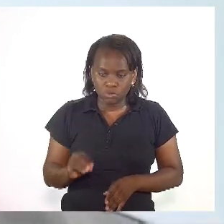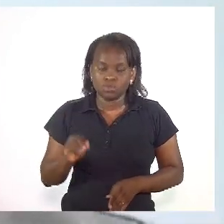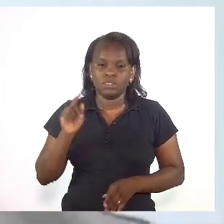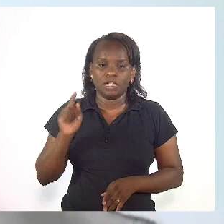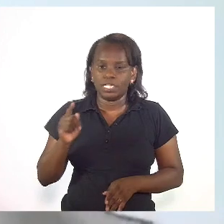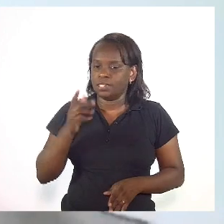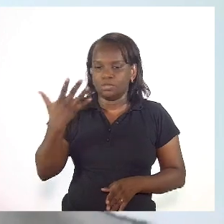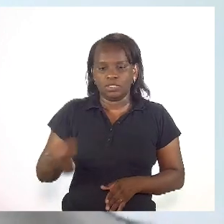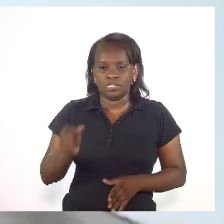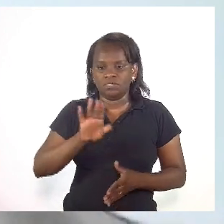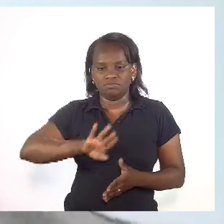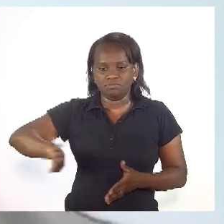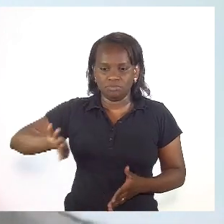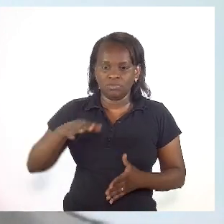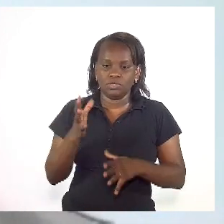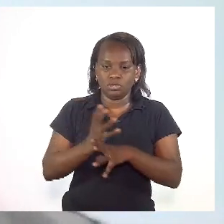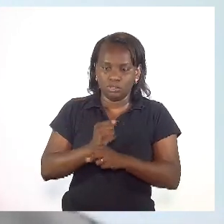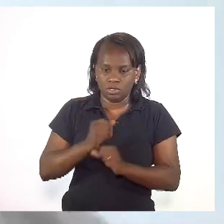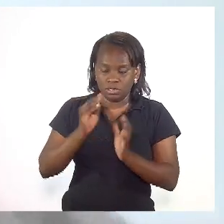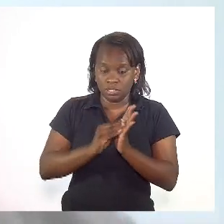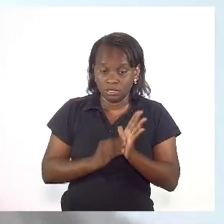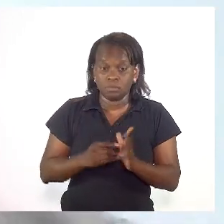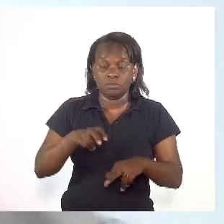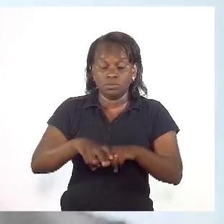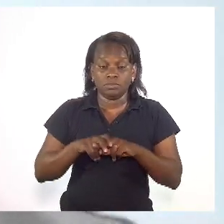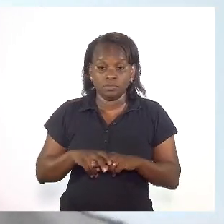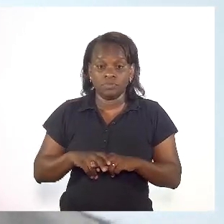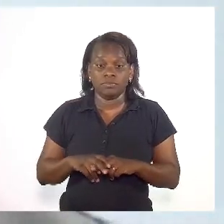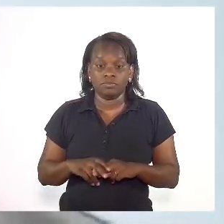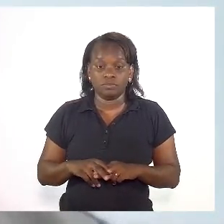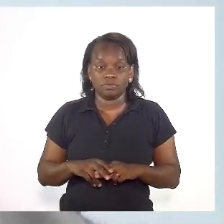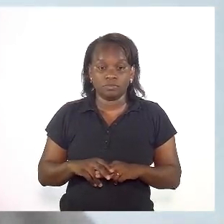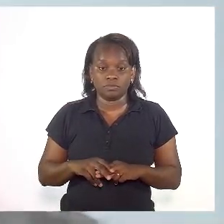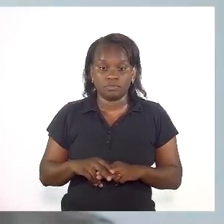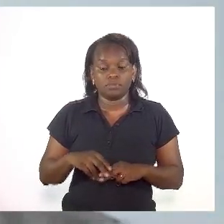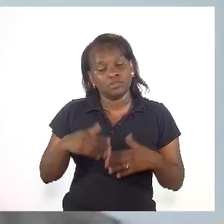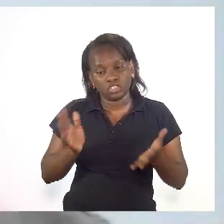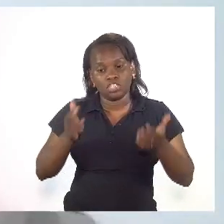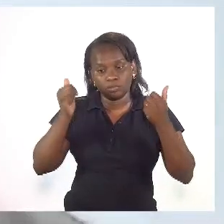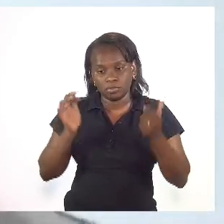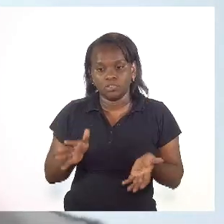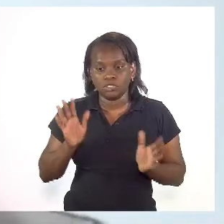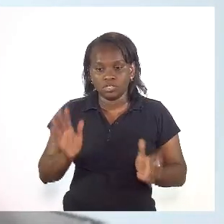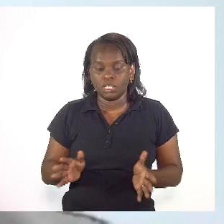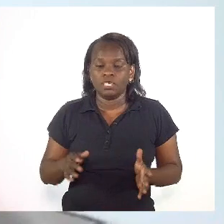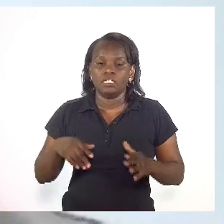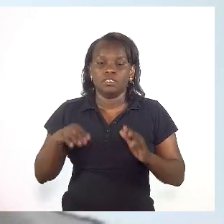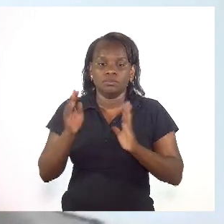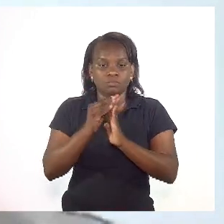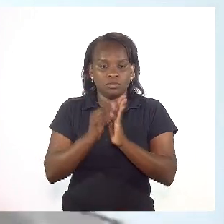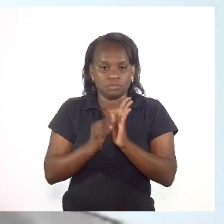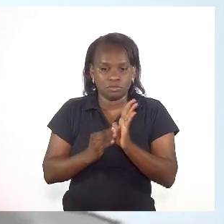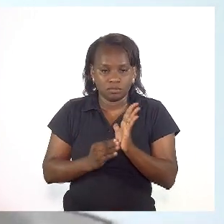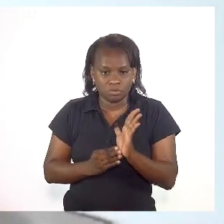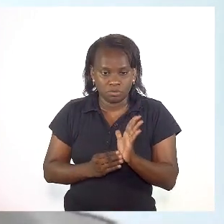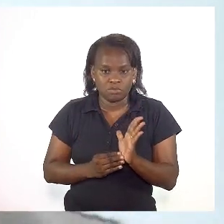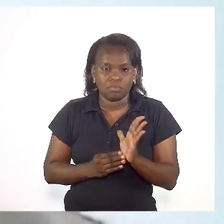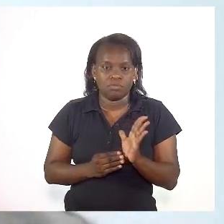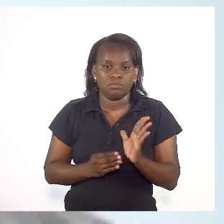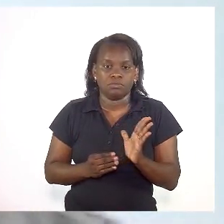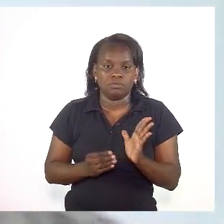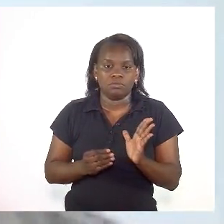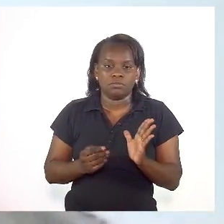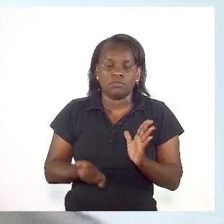pela rejeição dessas contas, em função, como já foi dito aqui, de um conjunto